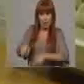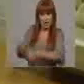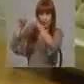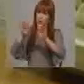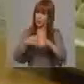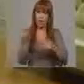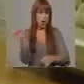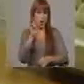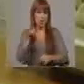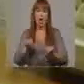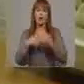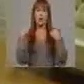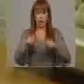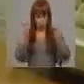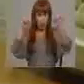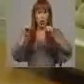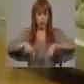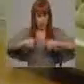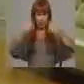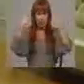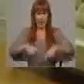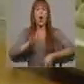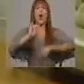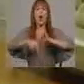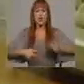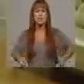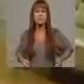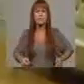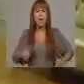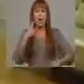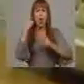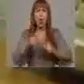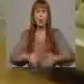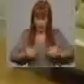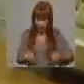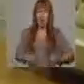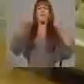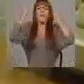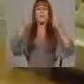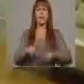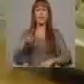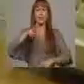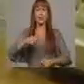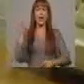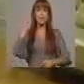na sociedade. A sociedade tem um consenso em si, que é a procura de levantar este país e,